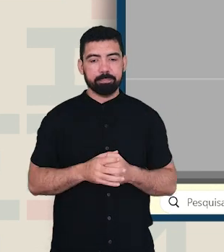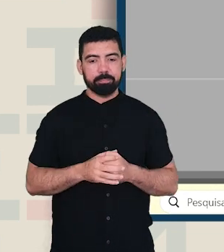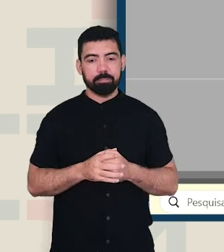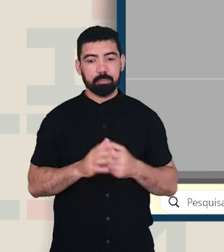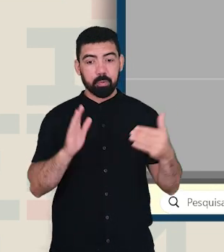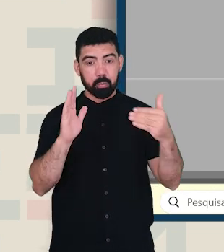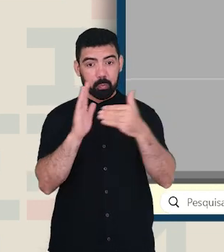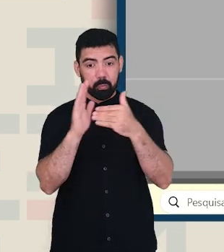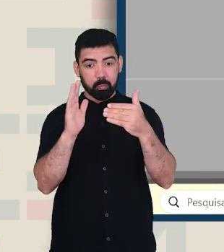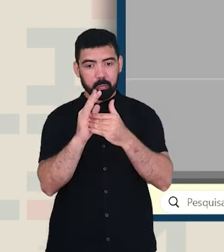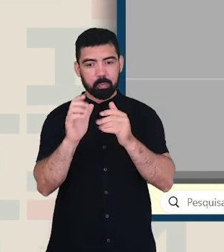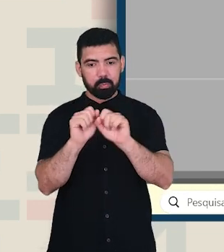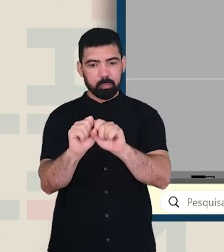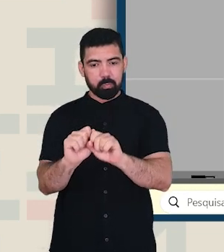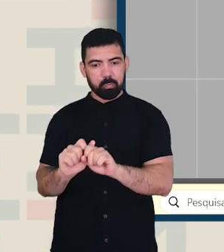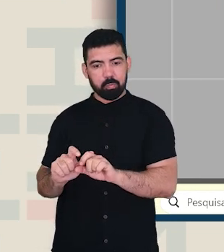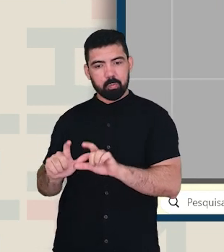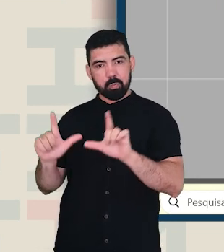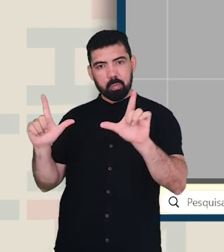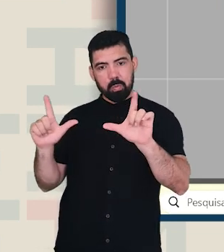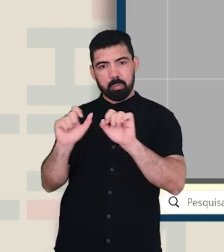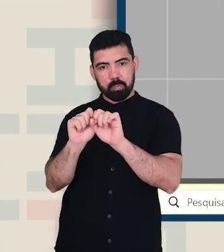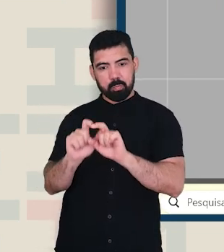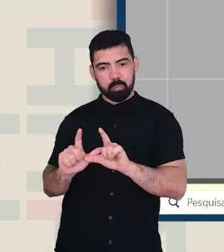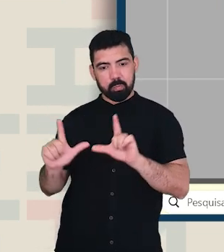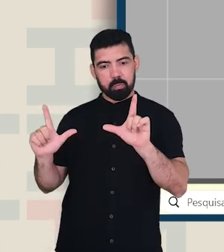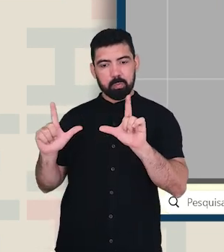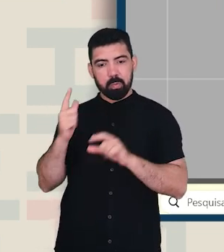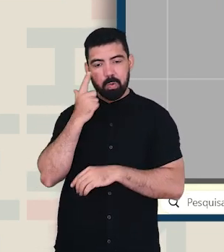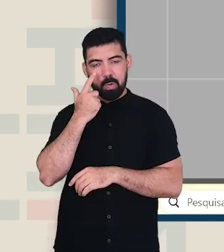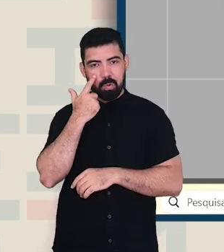Lá na frente há outro módulo, um pouquinho maior.